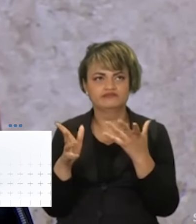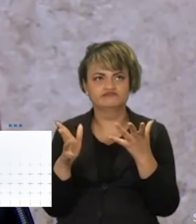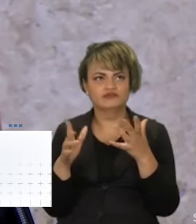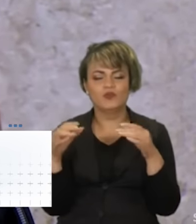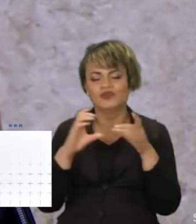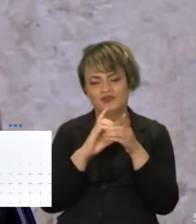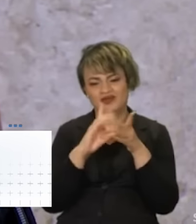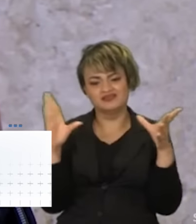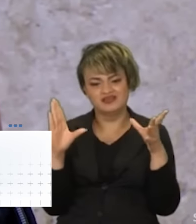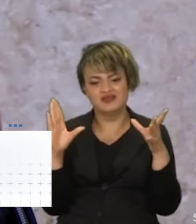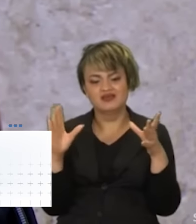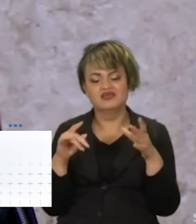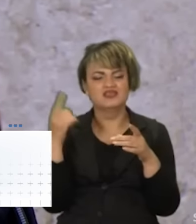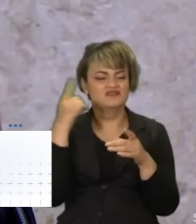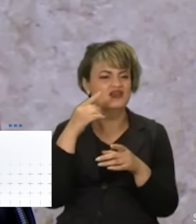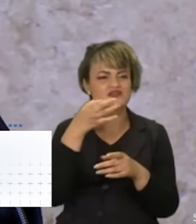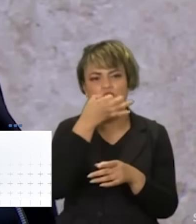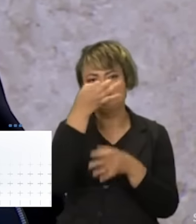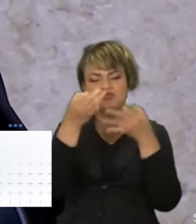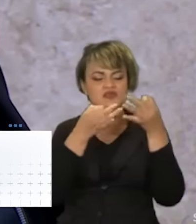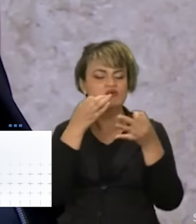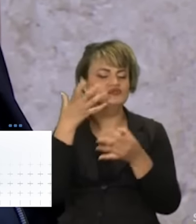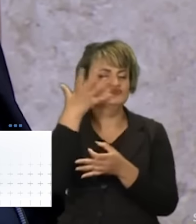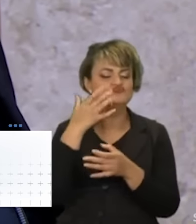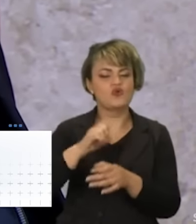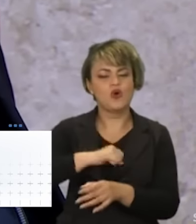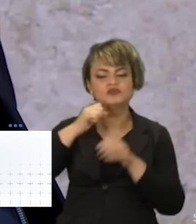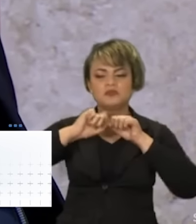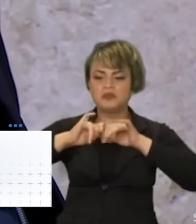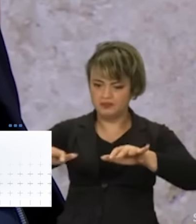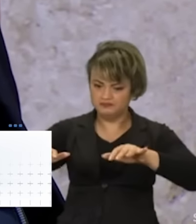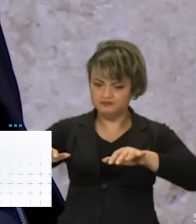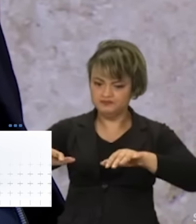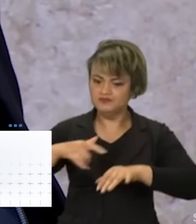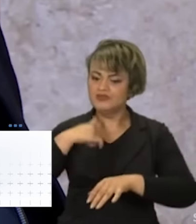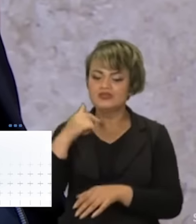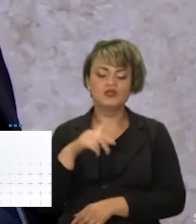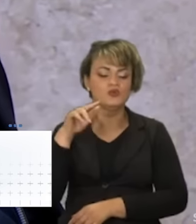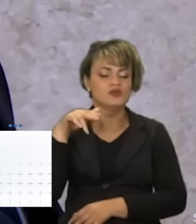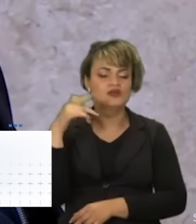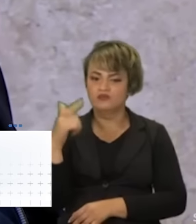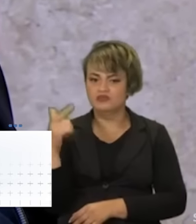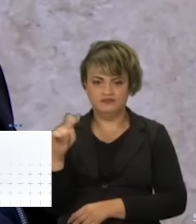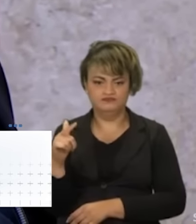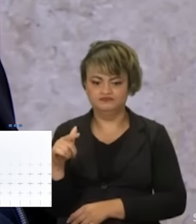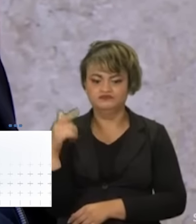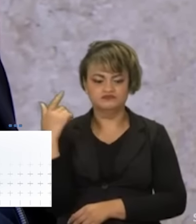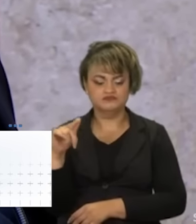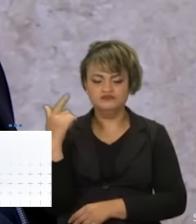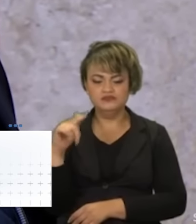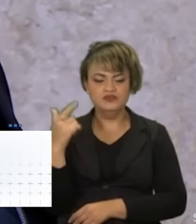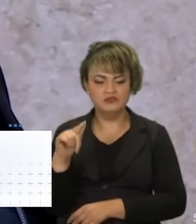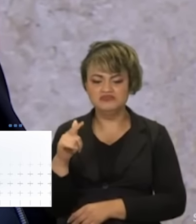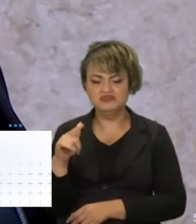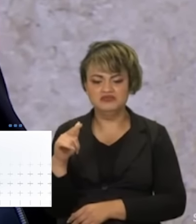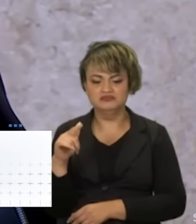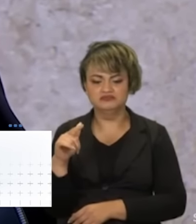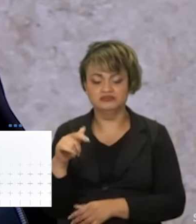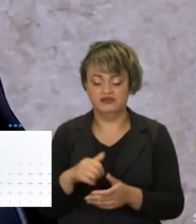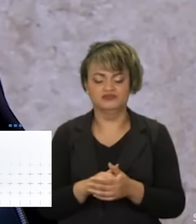e de discursos de ódio. Portanto, em nenhuma hipótese, em nenhum caso, houve phishing